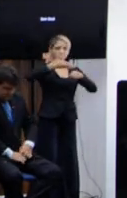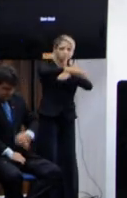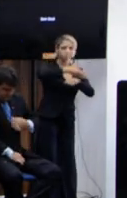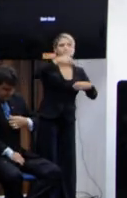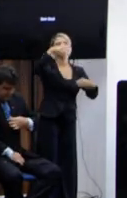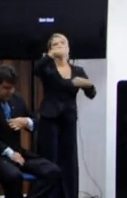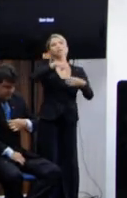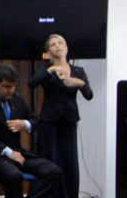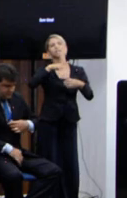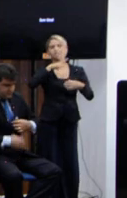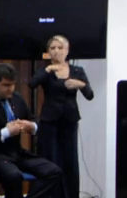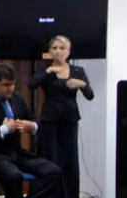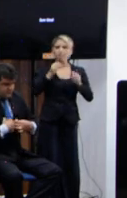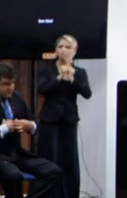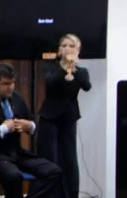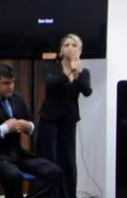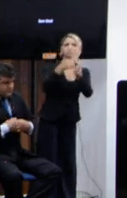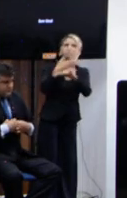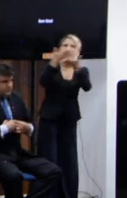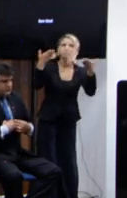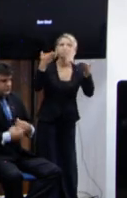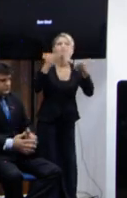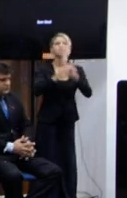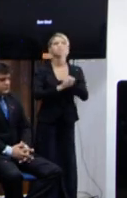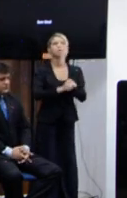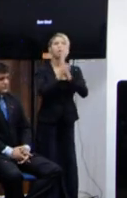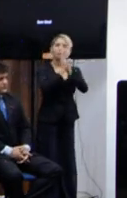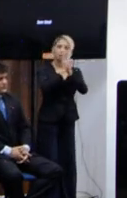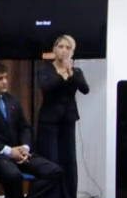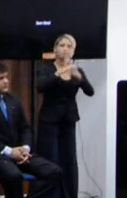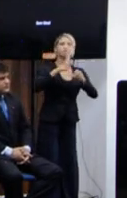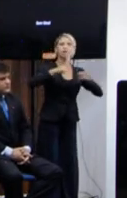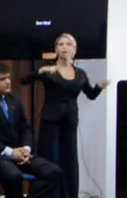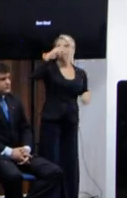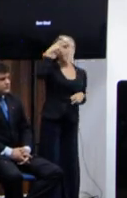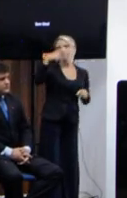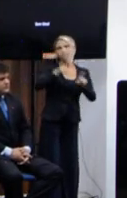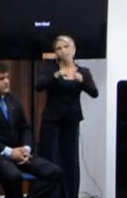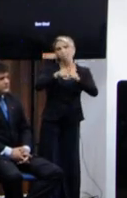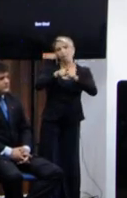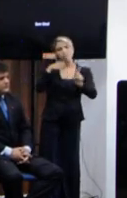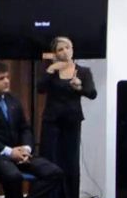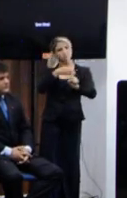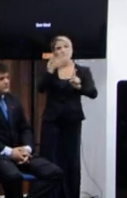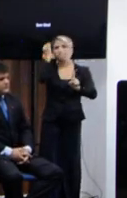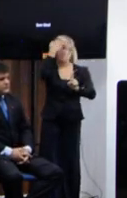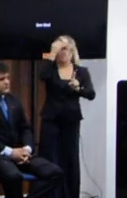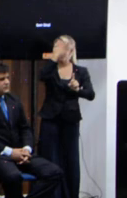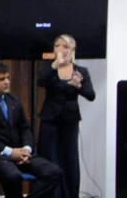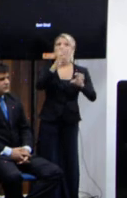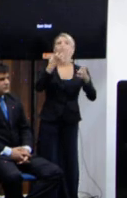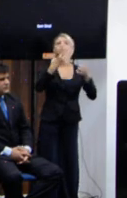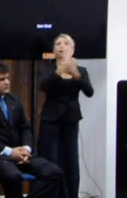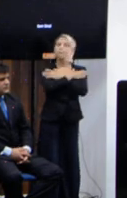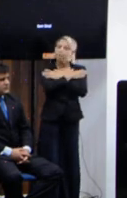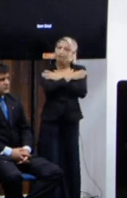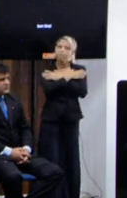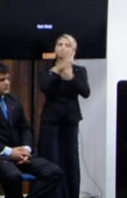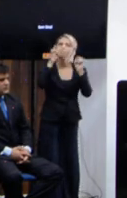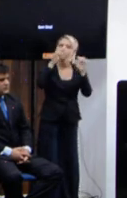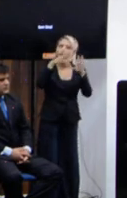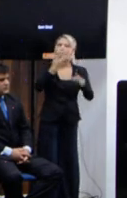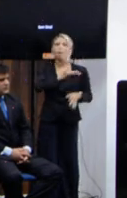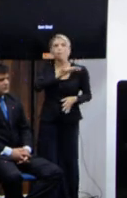participando dessa solenidade, cumprimentando a mesa na sua pessoa. Queria dar um abraço especial também para o meu amigo Aline